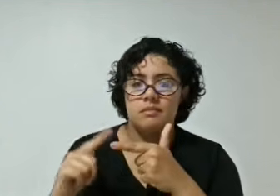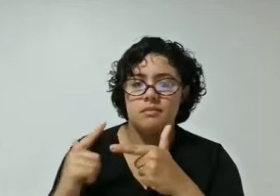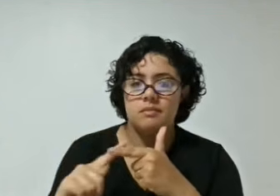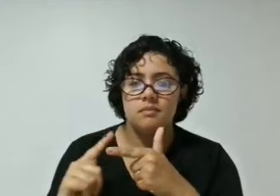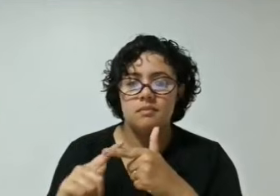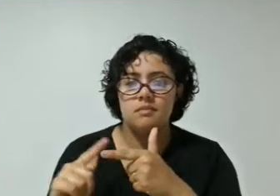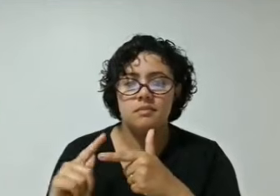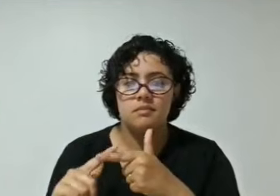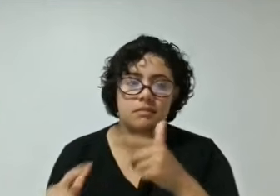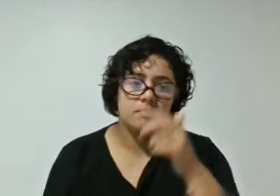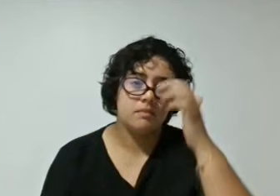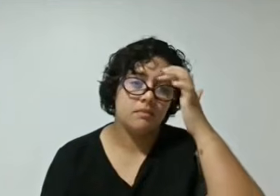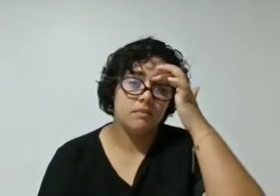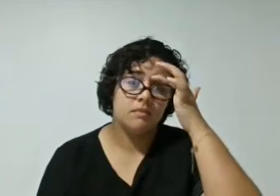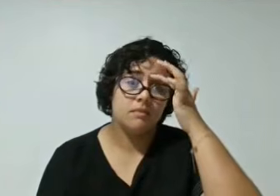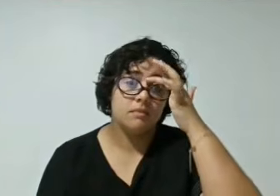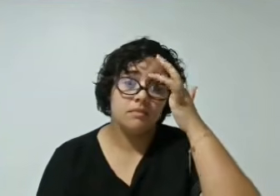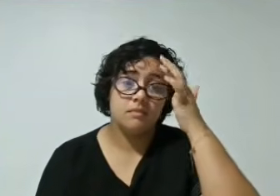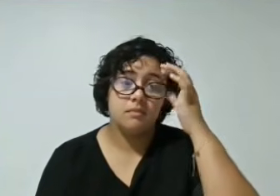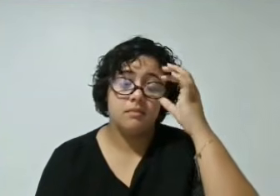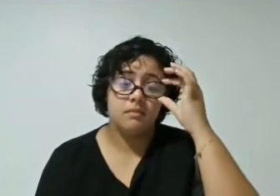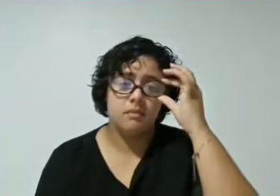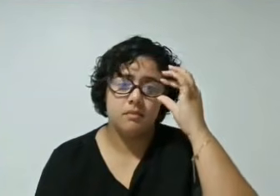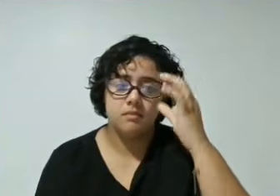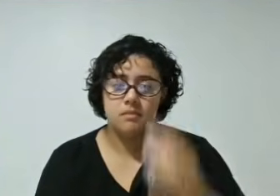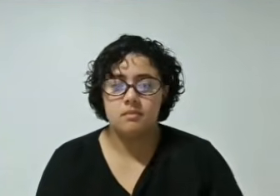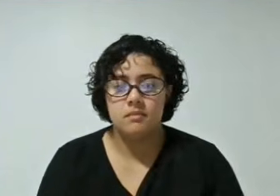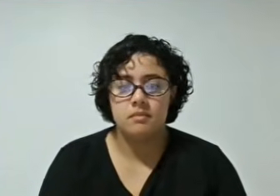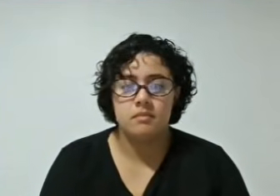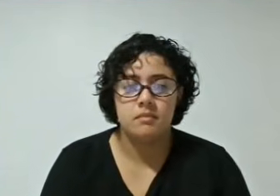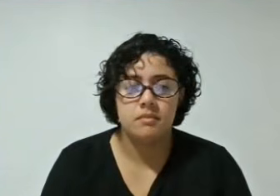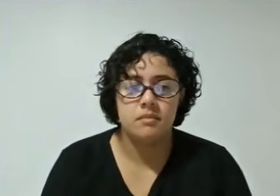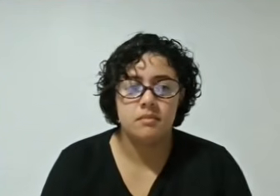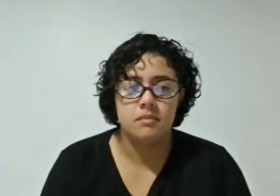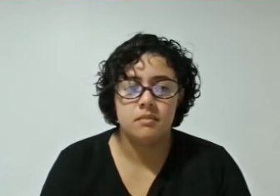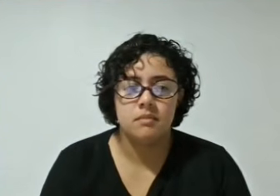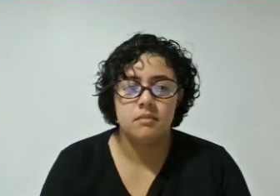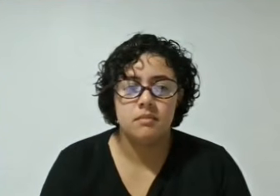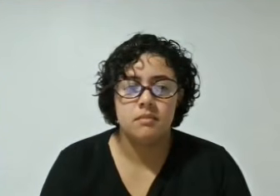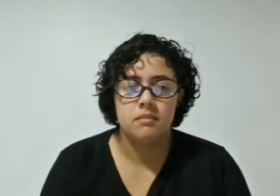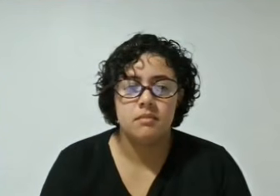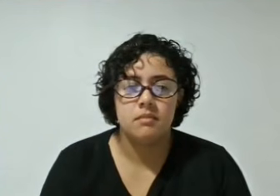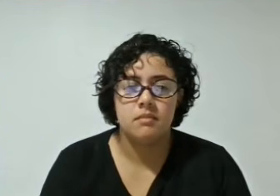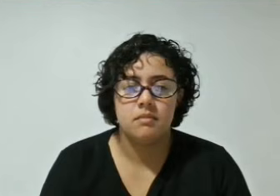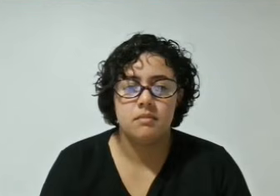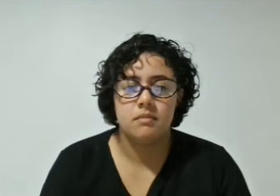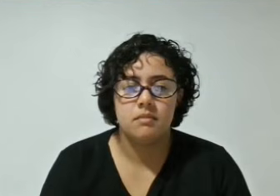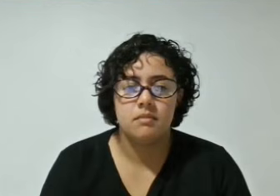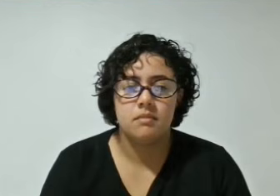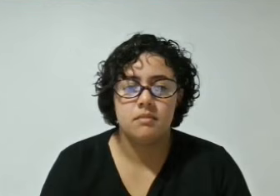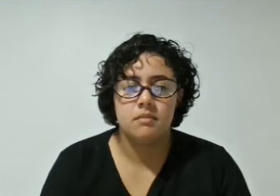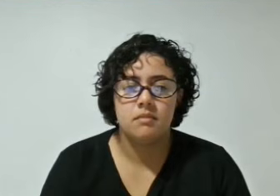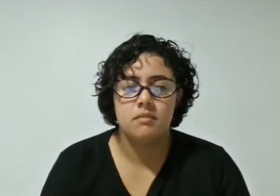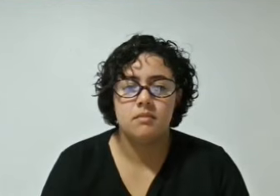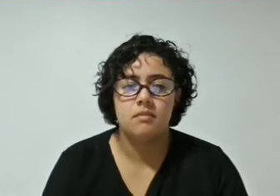roteiro, deixa eu ver se está aqui o roteiro dela. Ontem ela mandou para mim antes. Ela não mandou, não. Deve estar chegando, deve estar voltando alguns segundos. Foi um pico